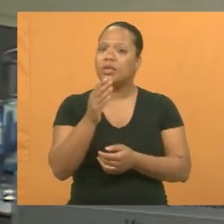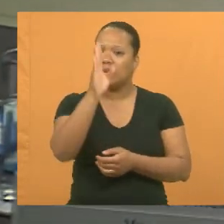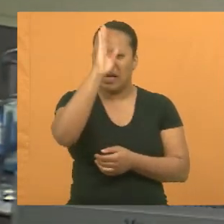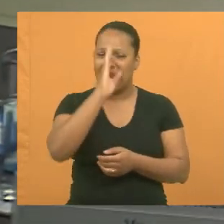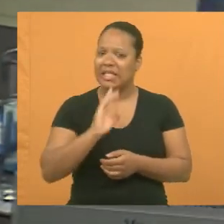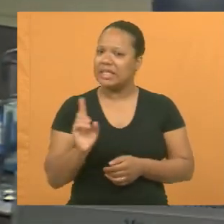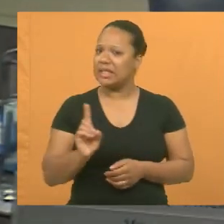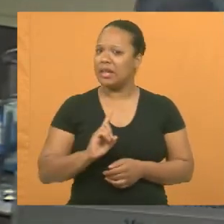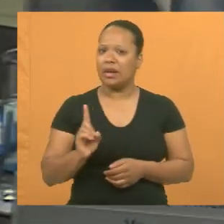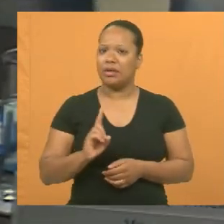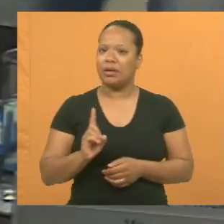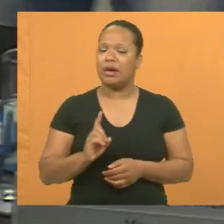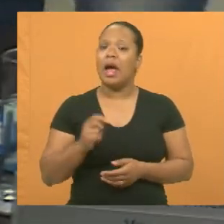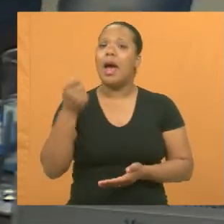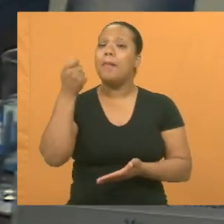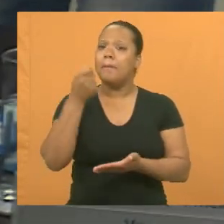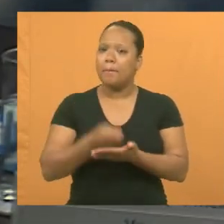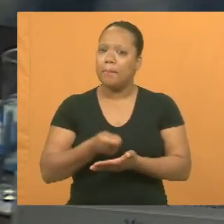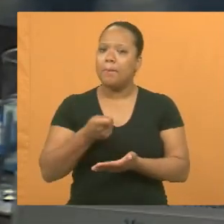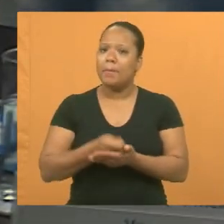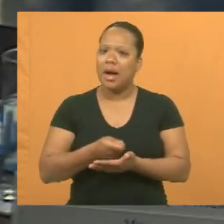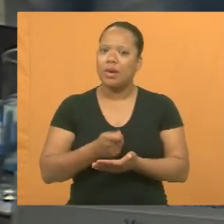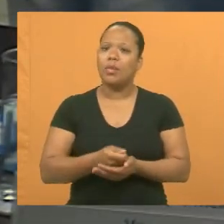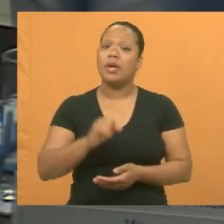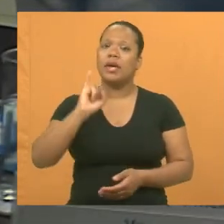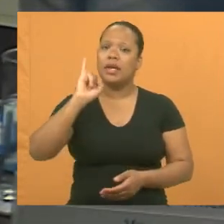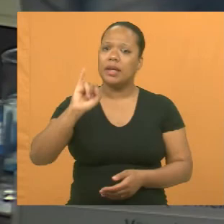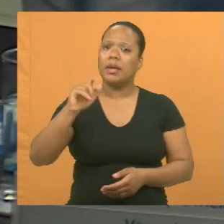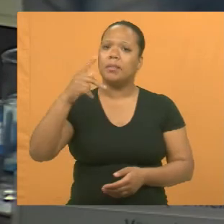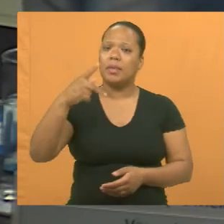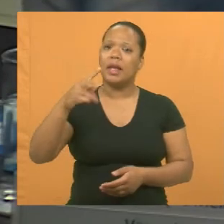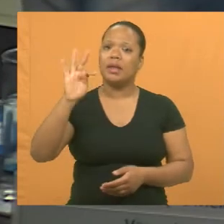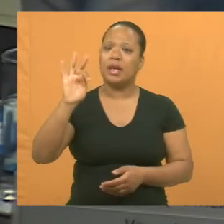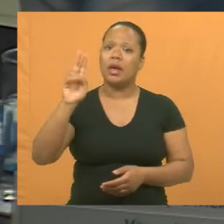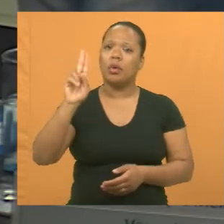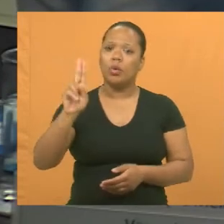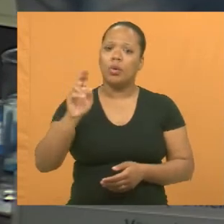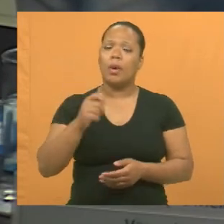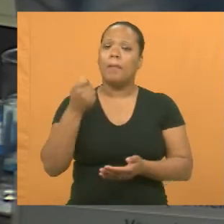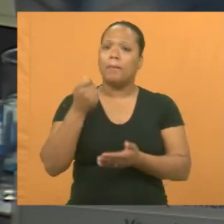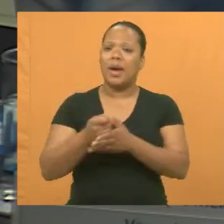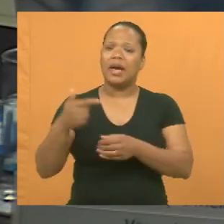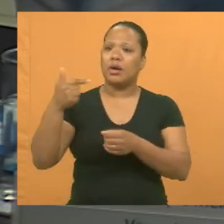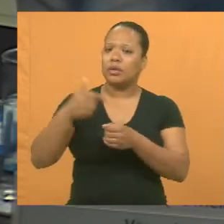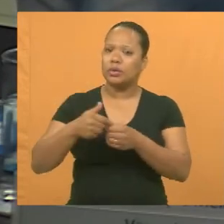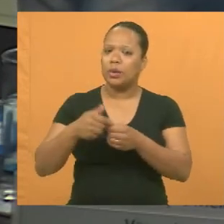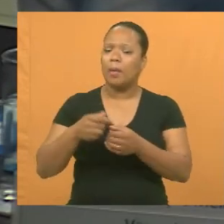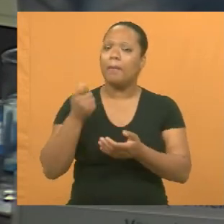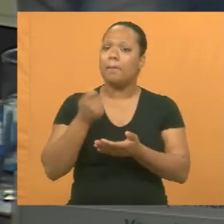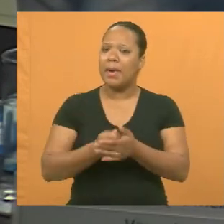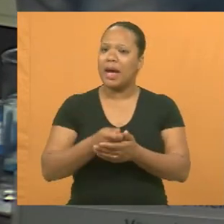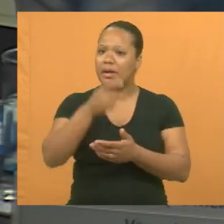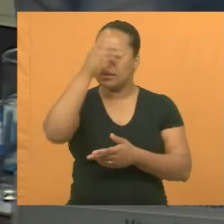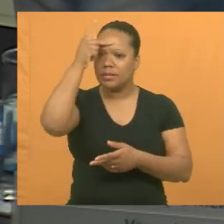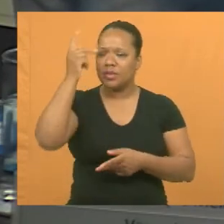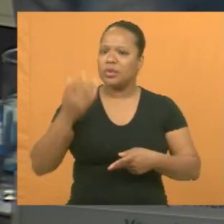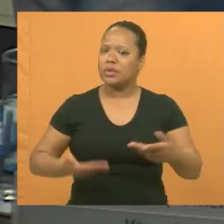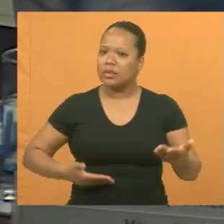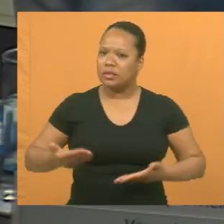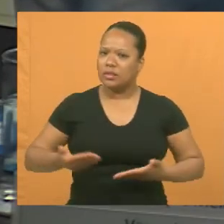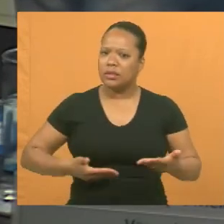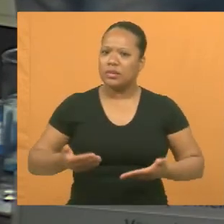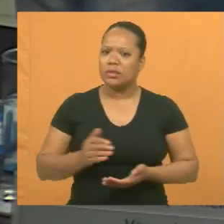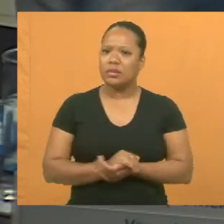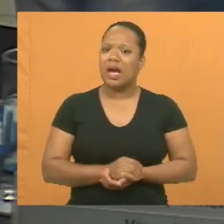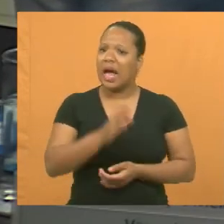gratuito, não. Eles pagam a PTU, eles pagam o horário do caminhão, eles pagam a gasolina, eles pagam os funcionários. Não tem